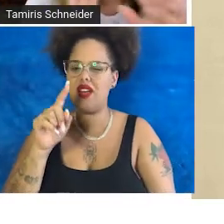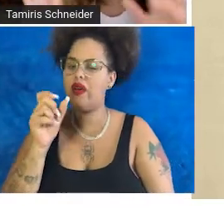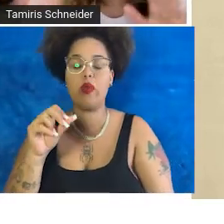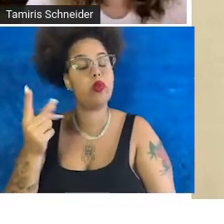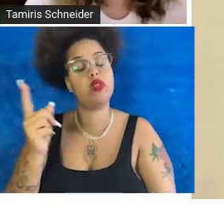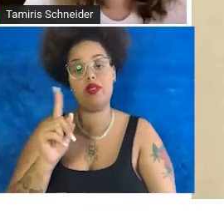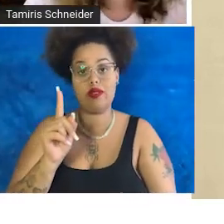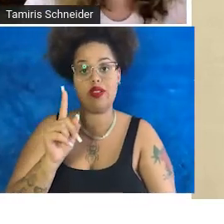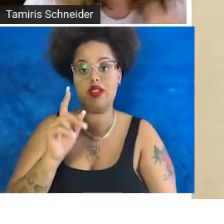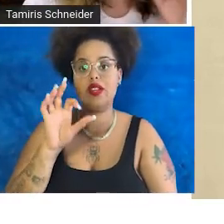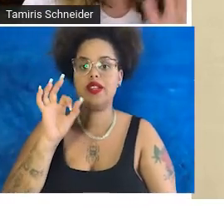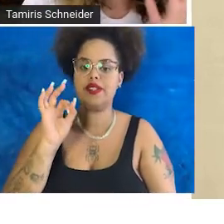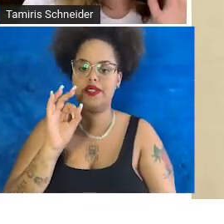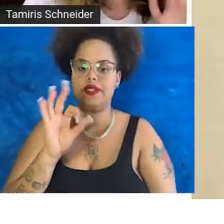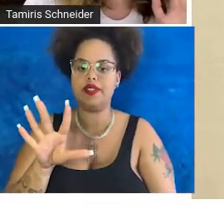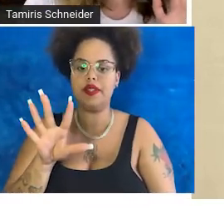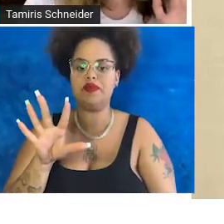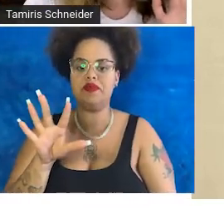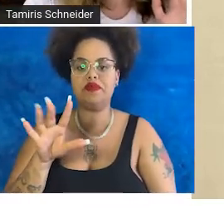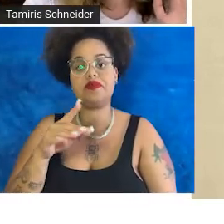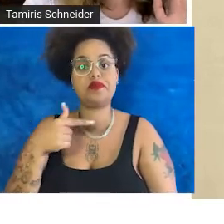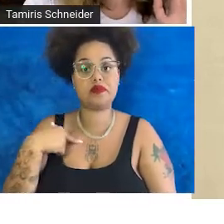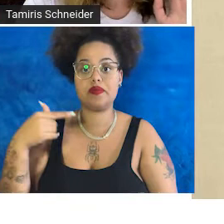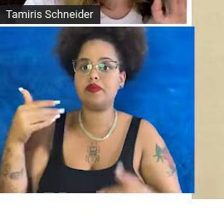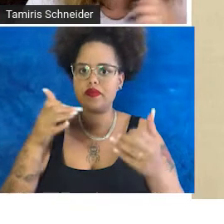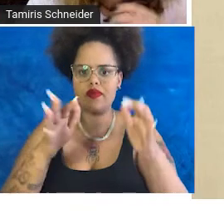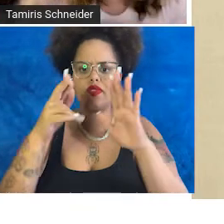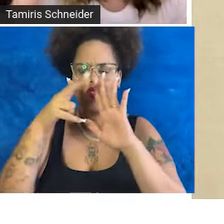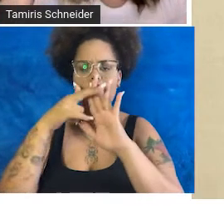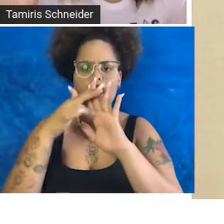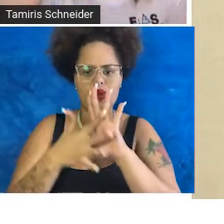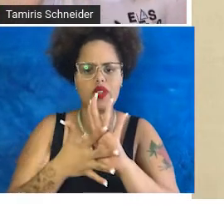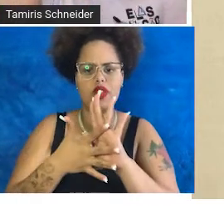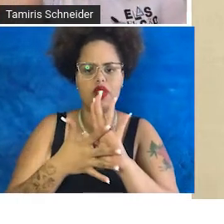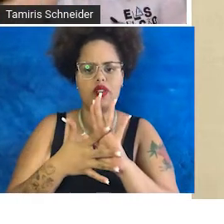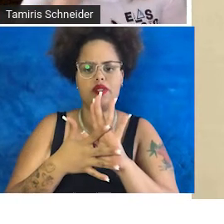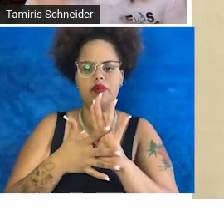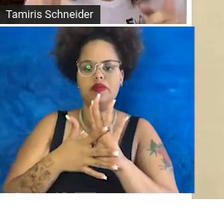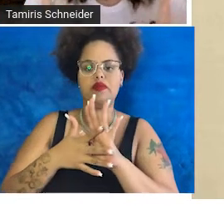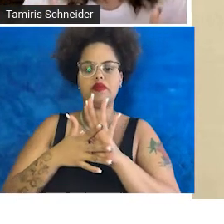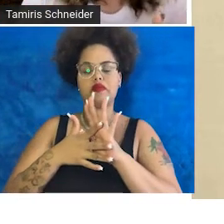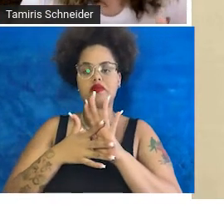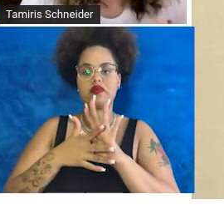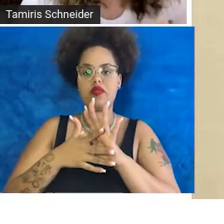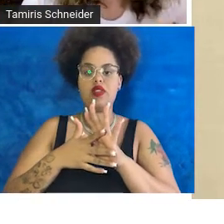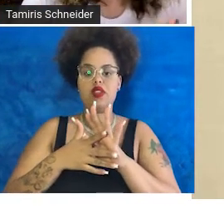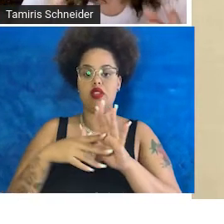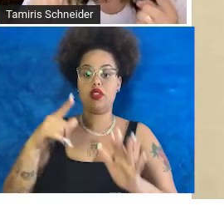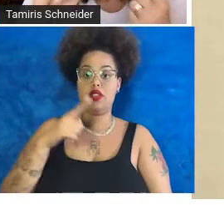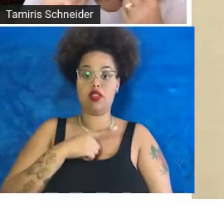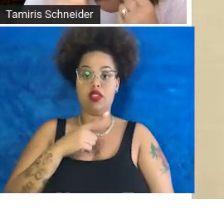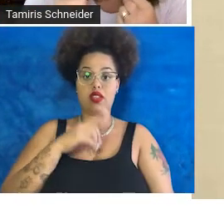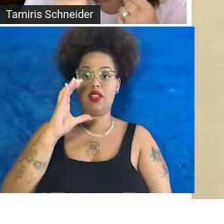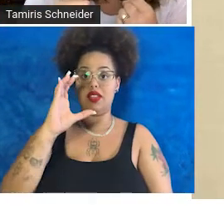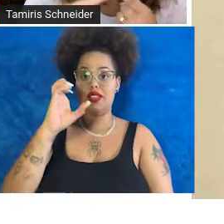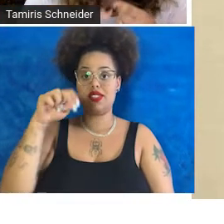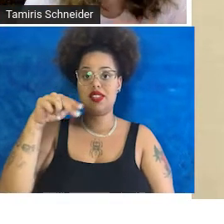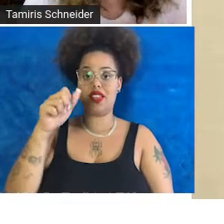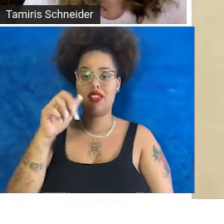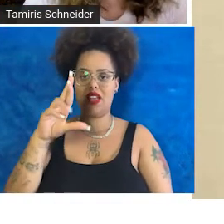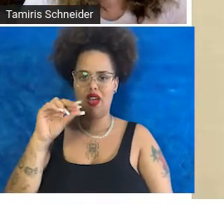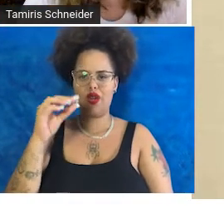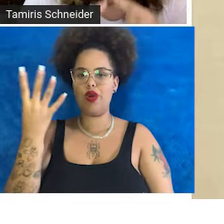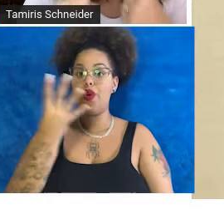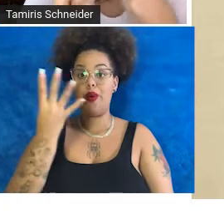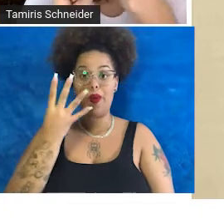é? Então é basicamente por aí que a gente vai no roteiro. Então a gente tem de cenário nesse roteiro o quarto